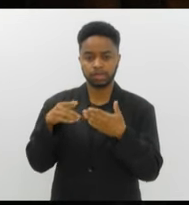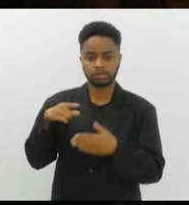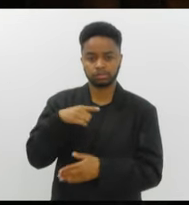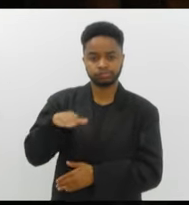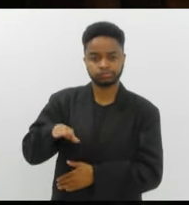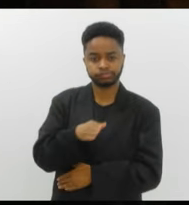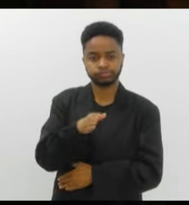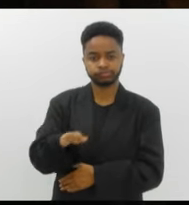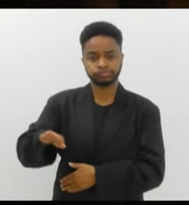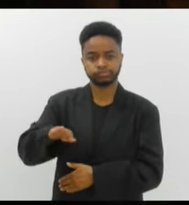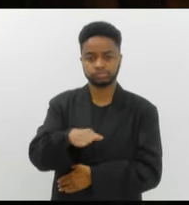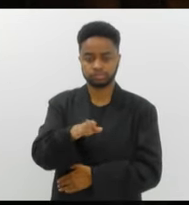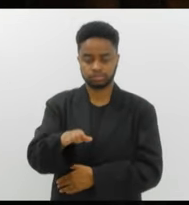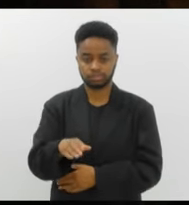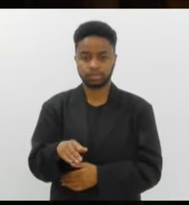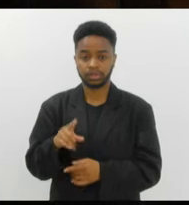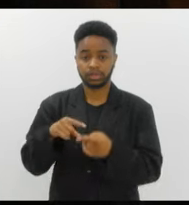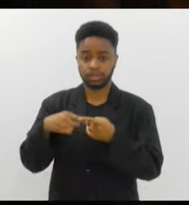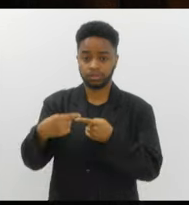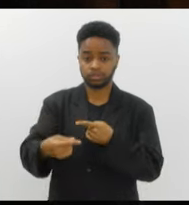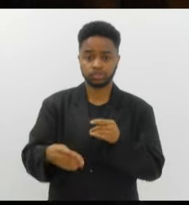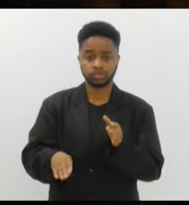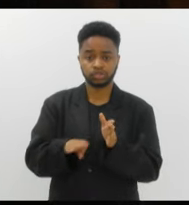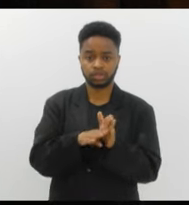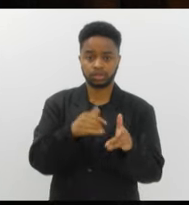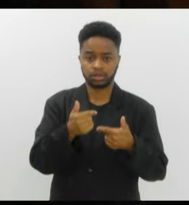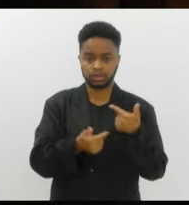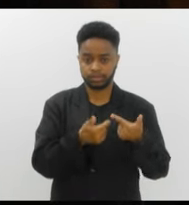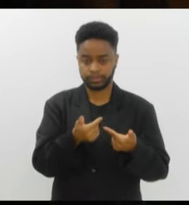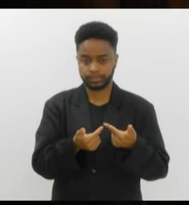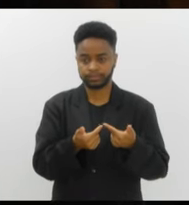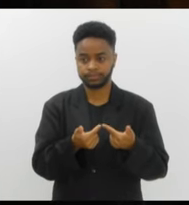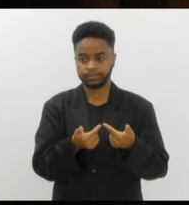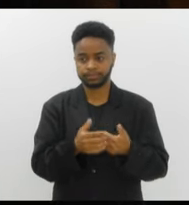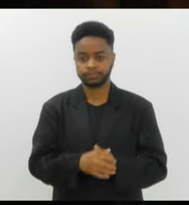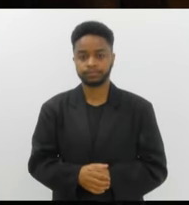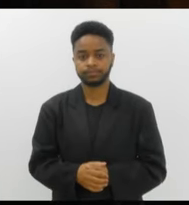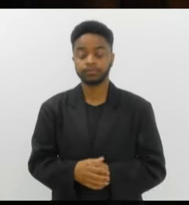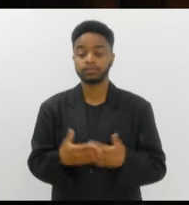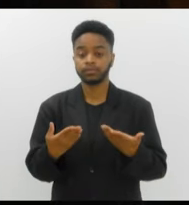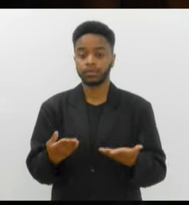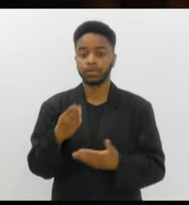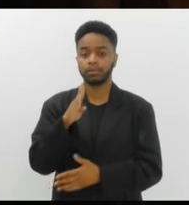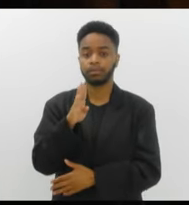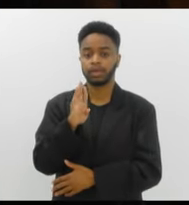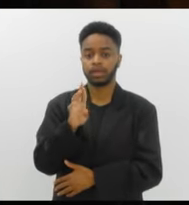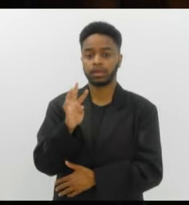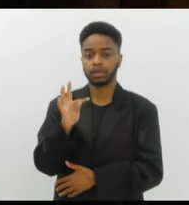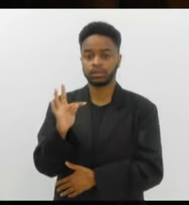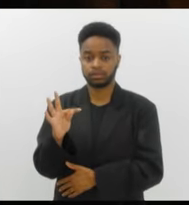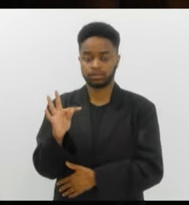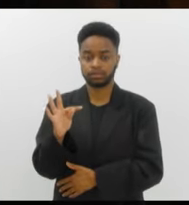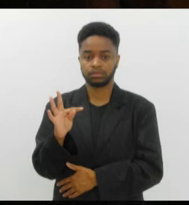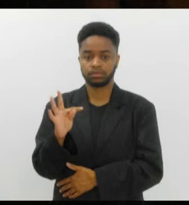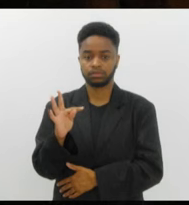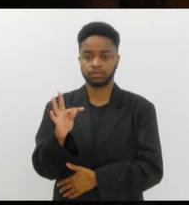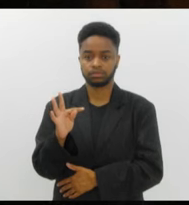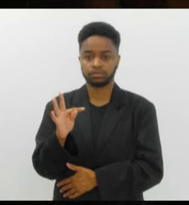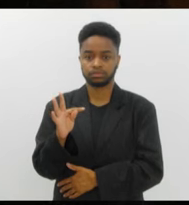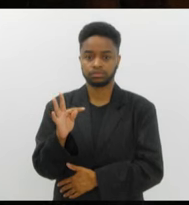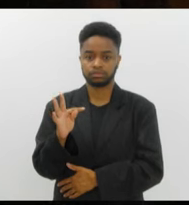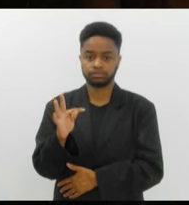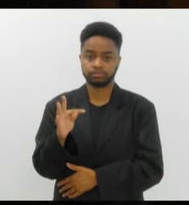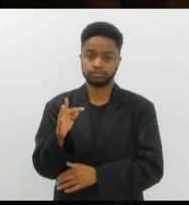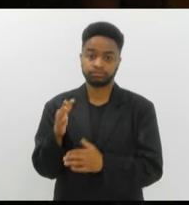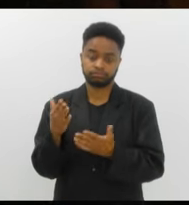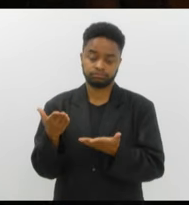percurso, para chegar até o seu trabalho. E o sistema de BRT, né, muito